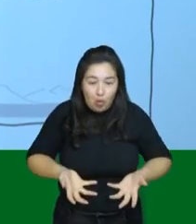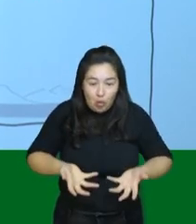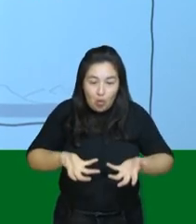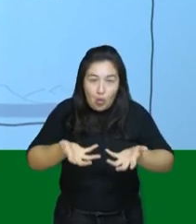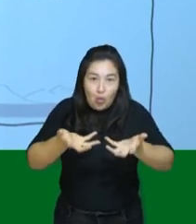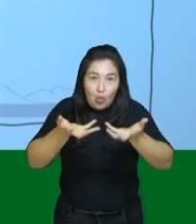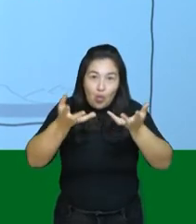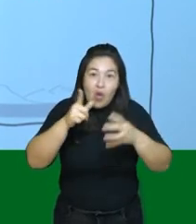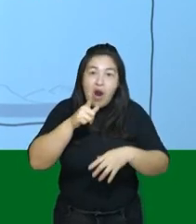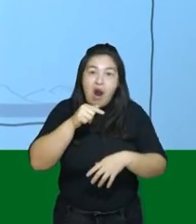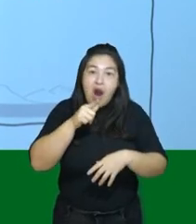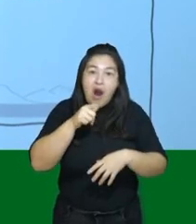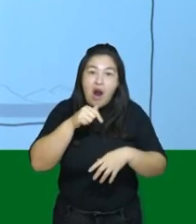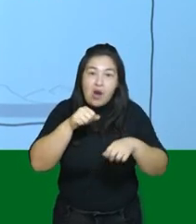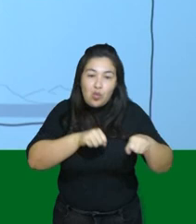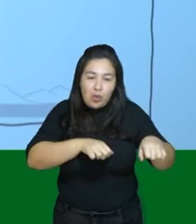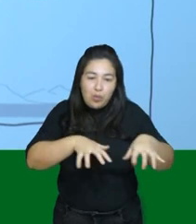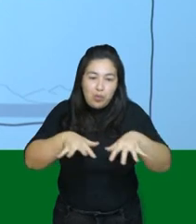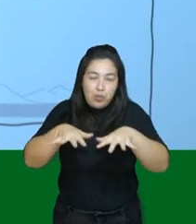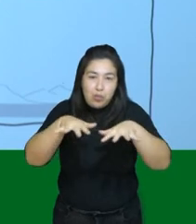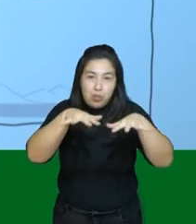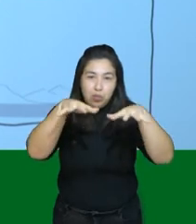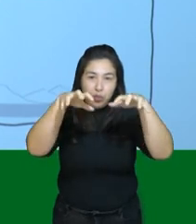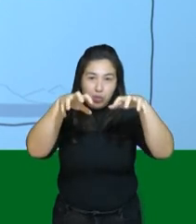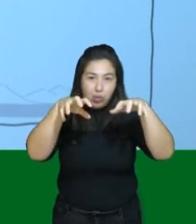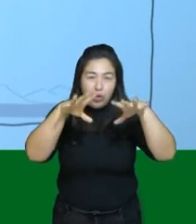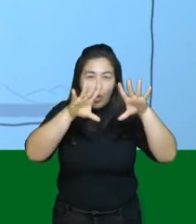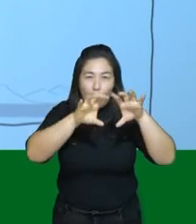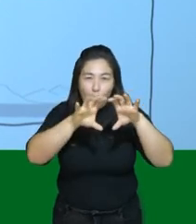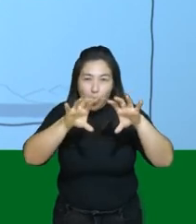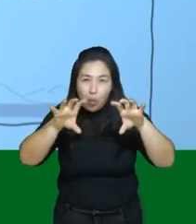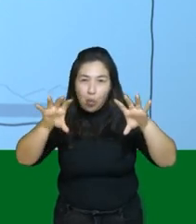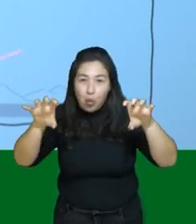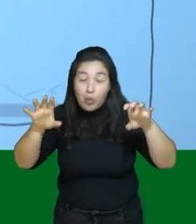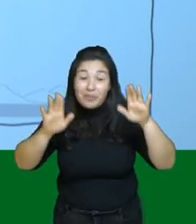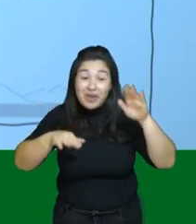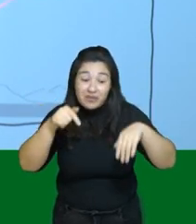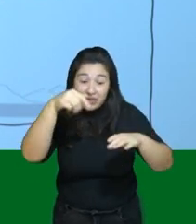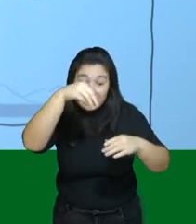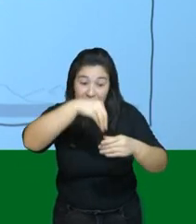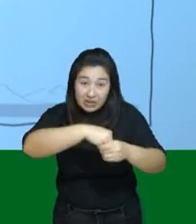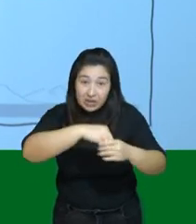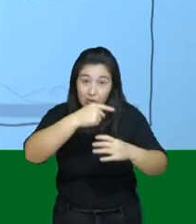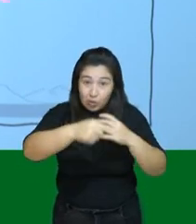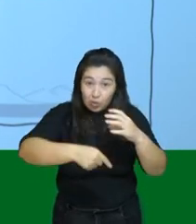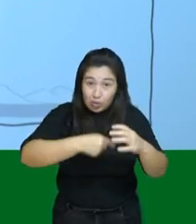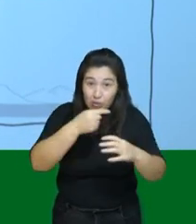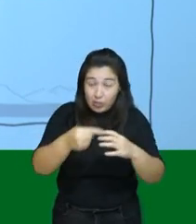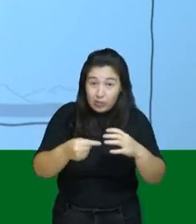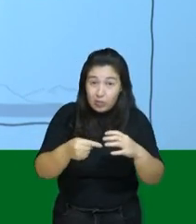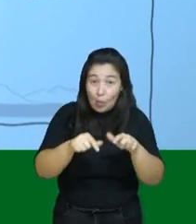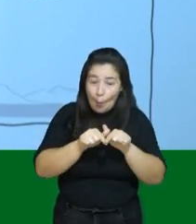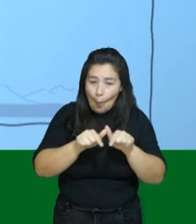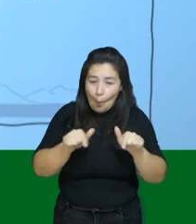aumente a evaporação. Então, um lugar seco fica mais seco com as mudanças climáticas. Ao mesmo tempo, num lugar